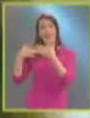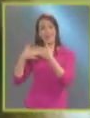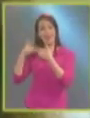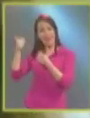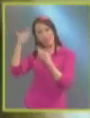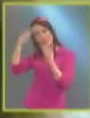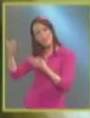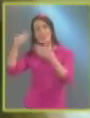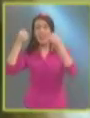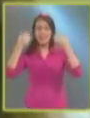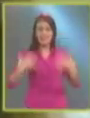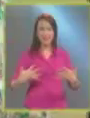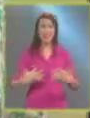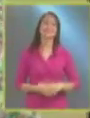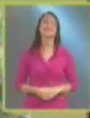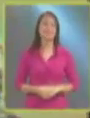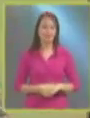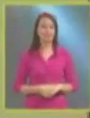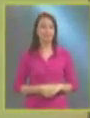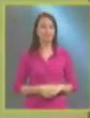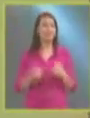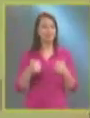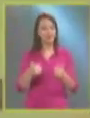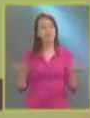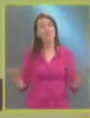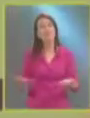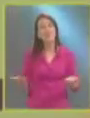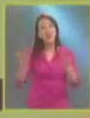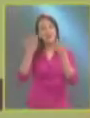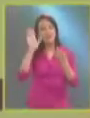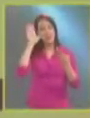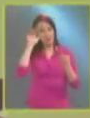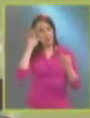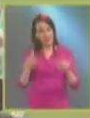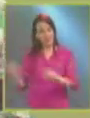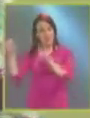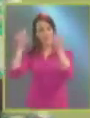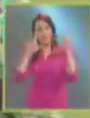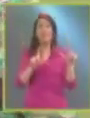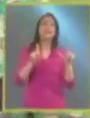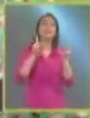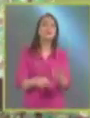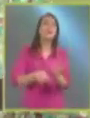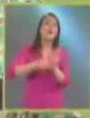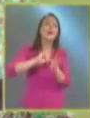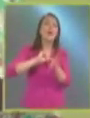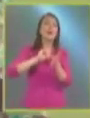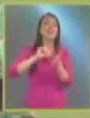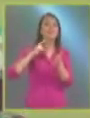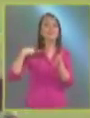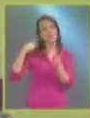programa Brasil da Gerais. Obrigada a vocês. Gente, agora você vai assistir uma reportagem. Aquela questão que eu falei na abertura do programa,